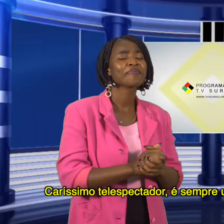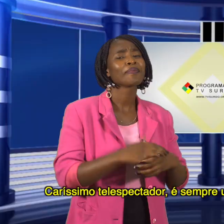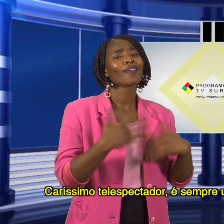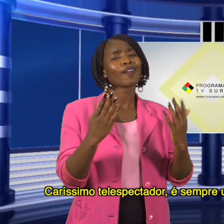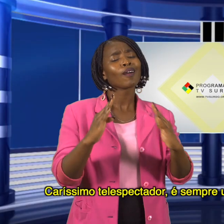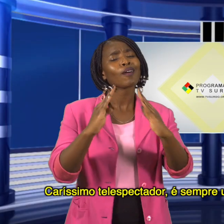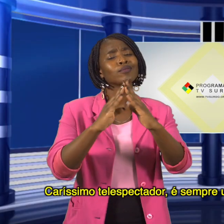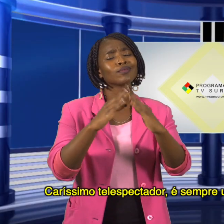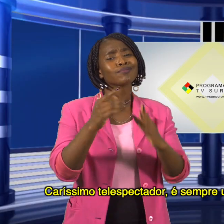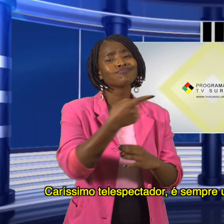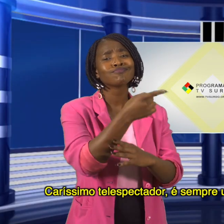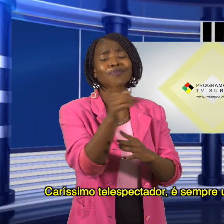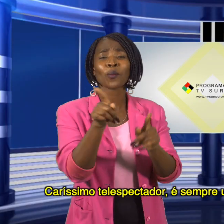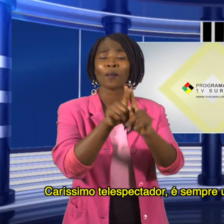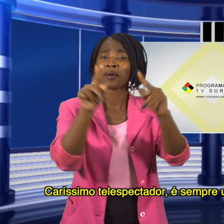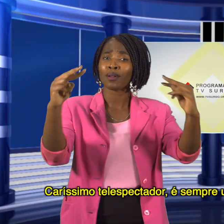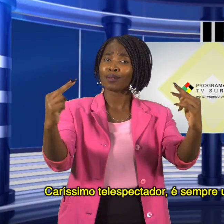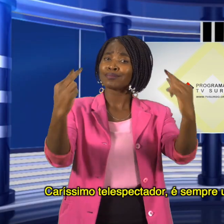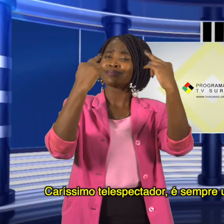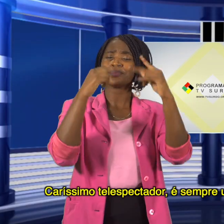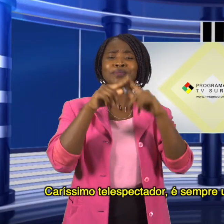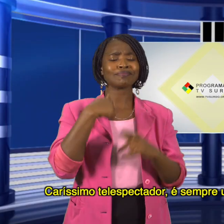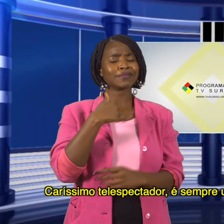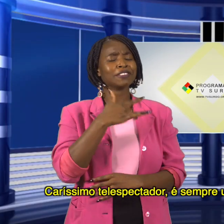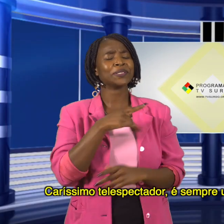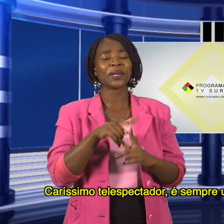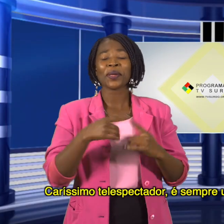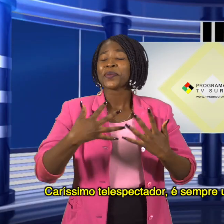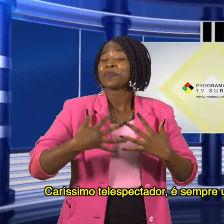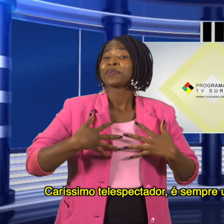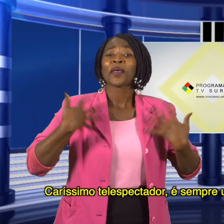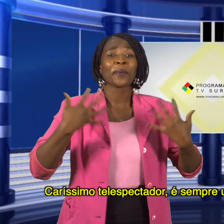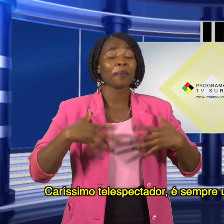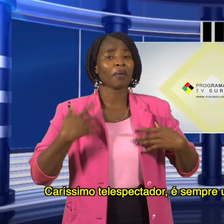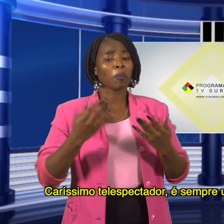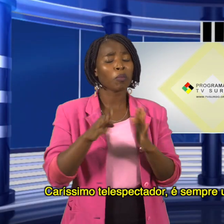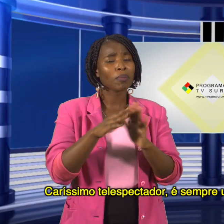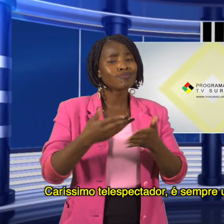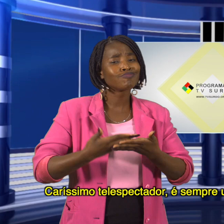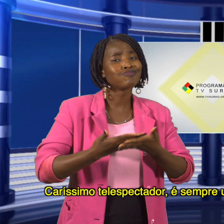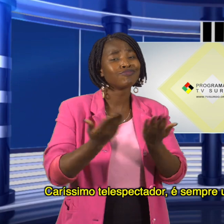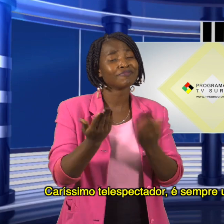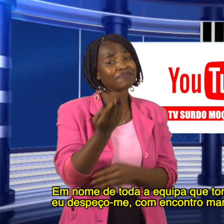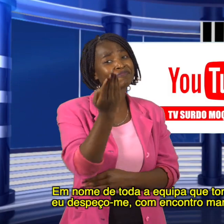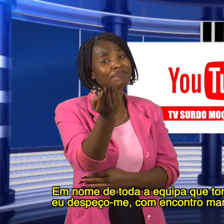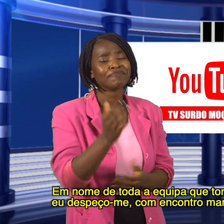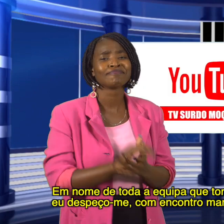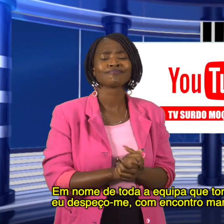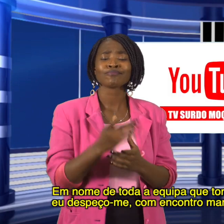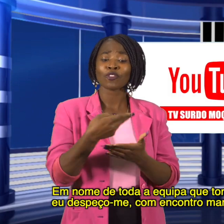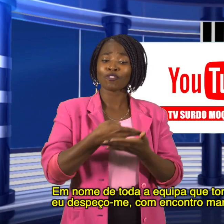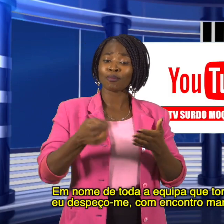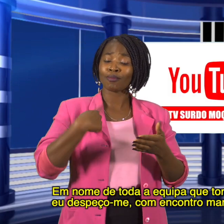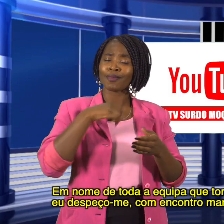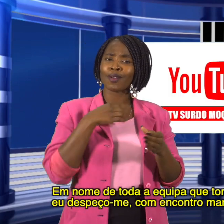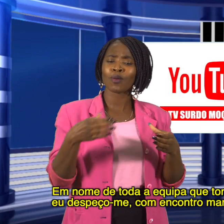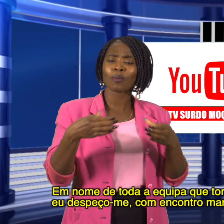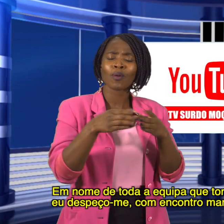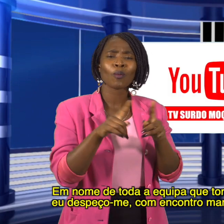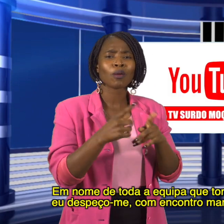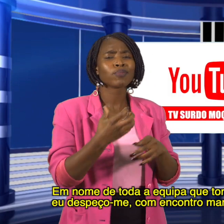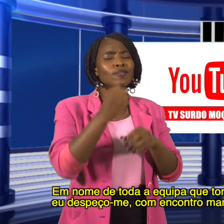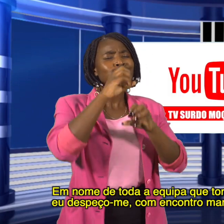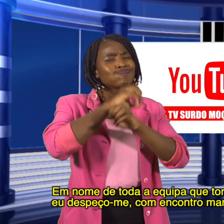casa caríssimo telespectador é sempre um prazer trabalhar para si é nome de toda a equipa que